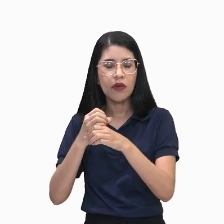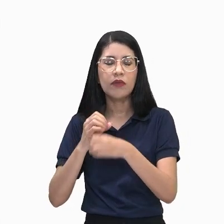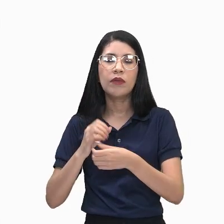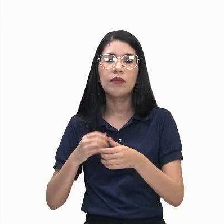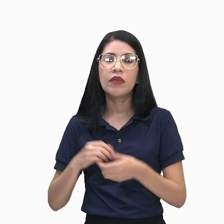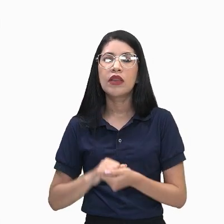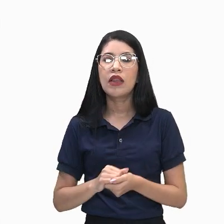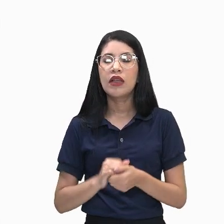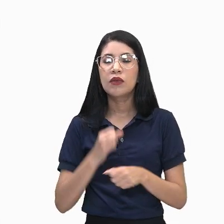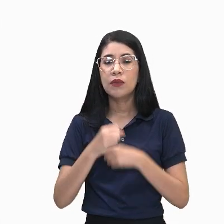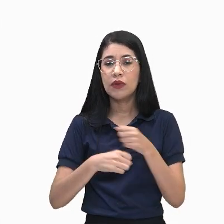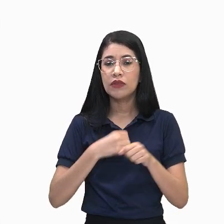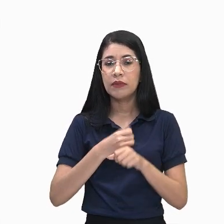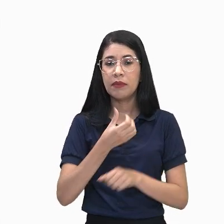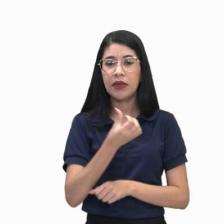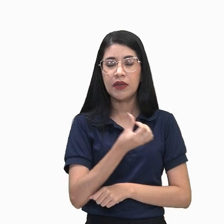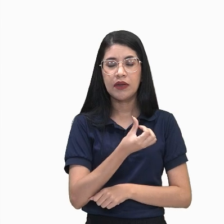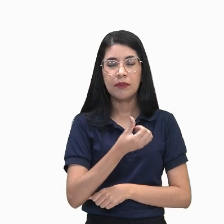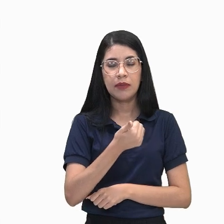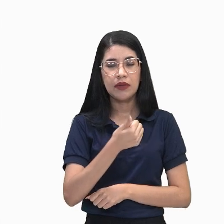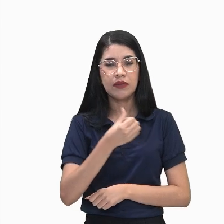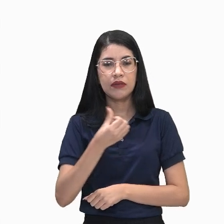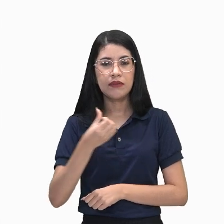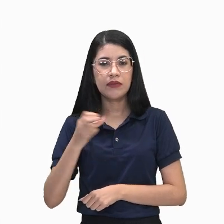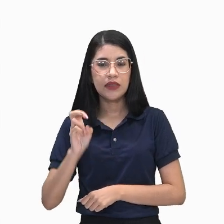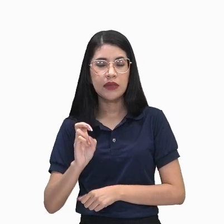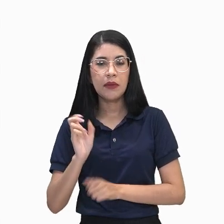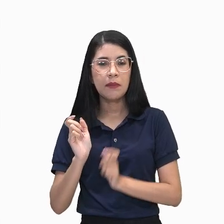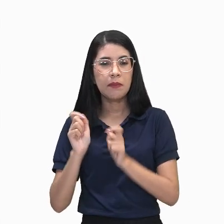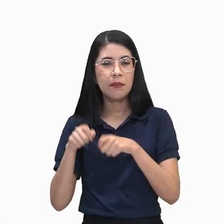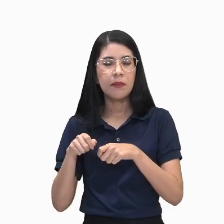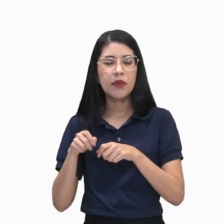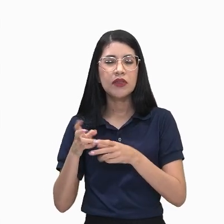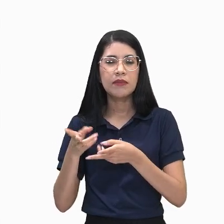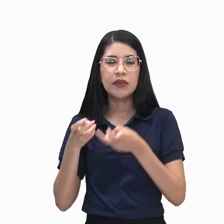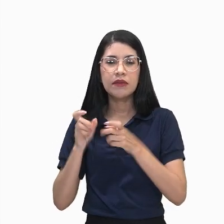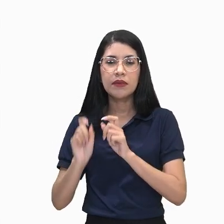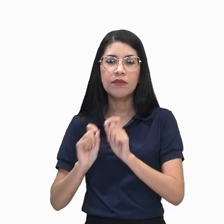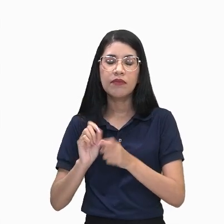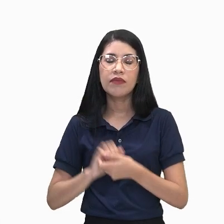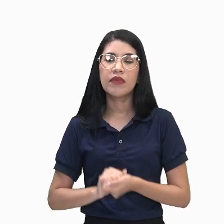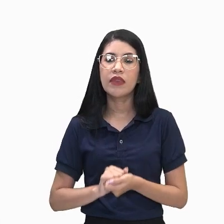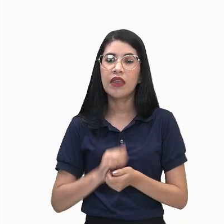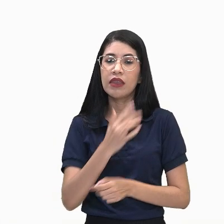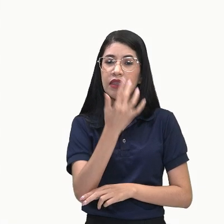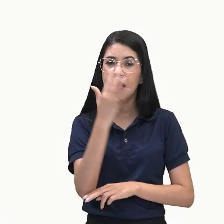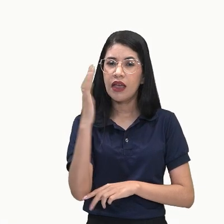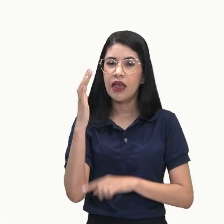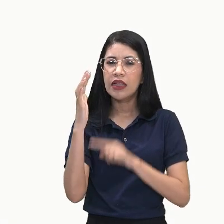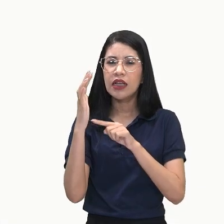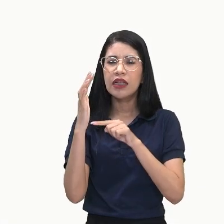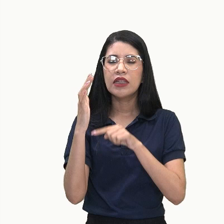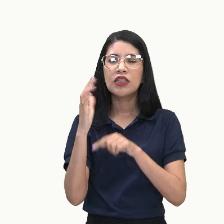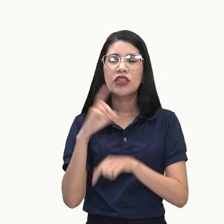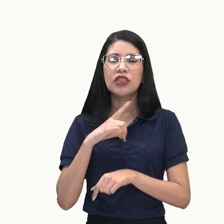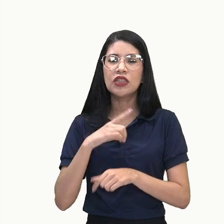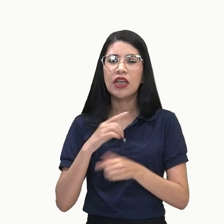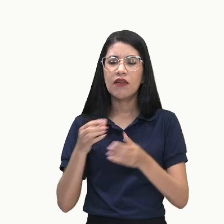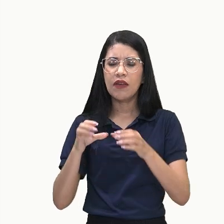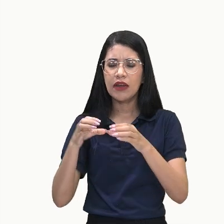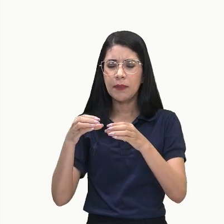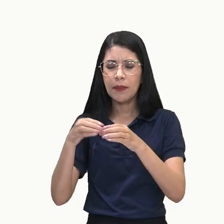em 1665 para observar que a cortiça ela era formada por vários